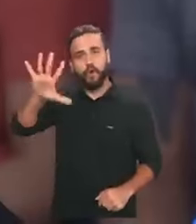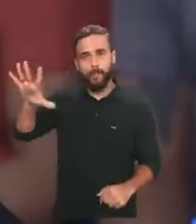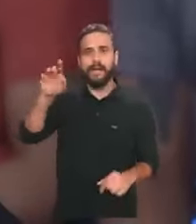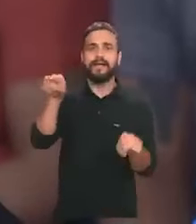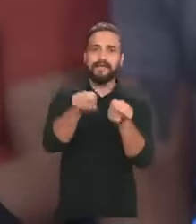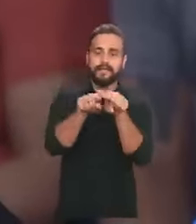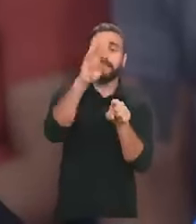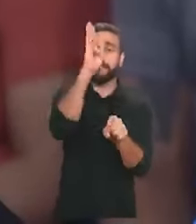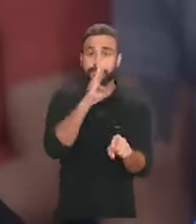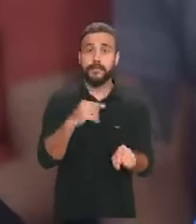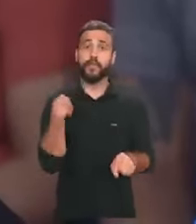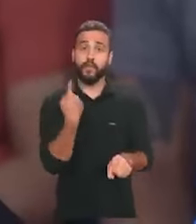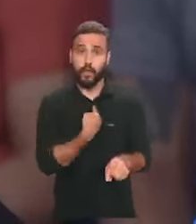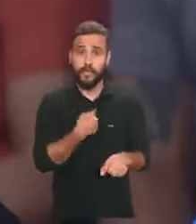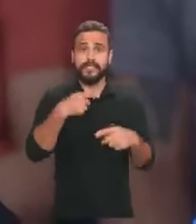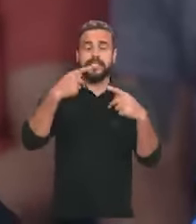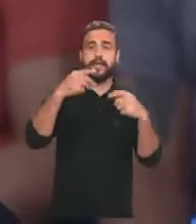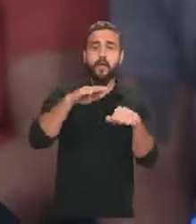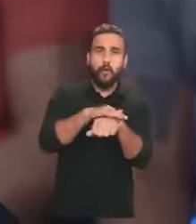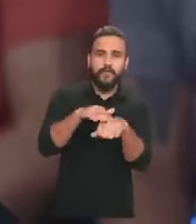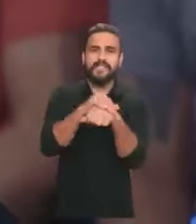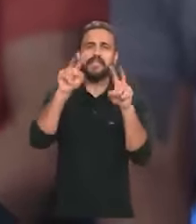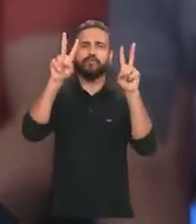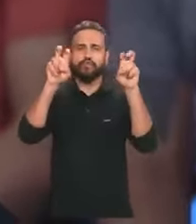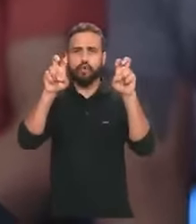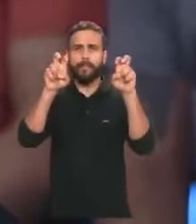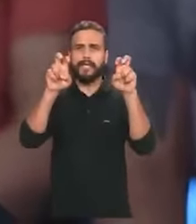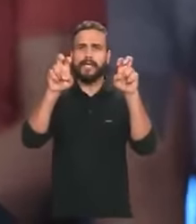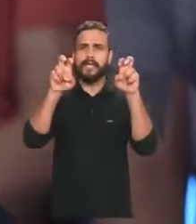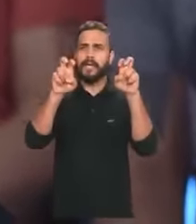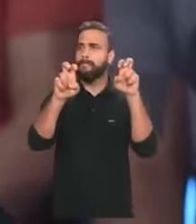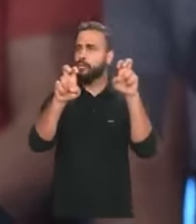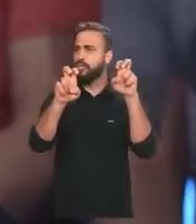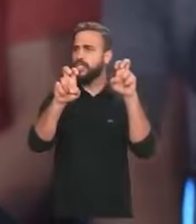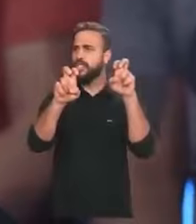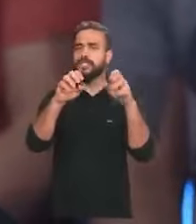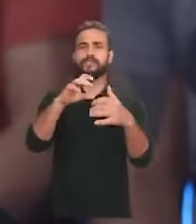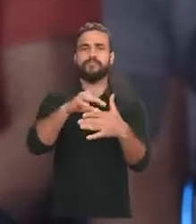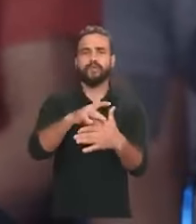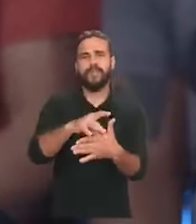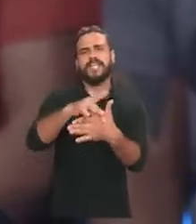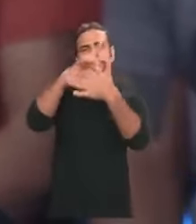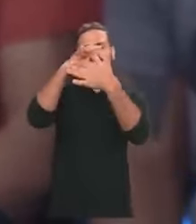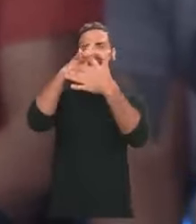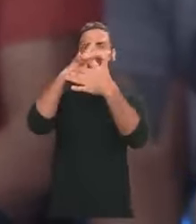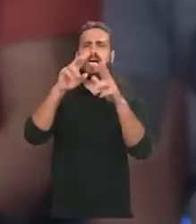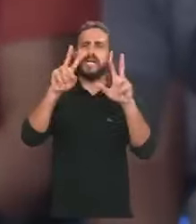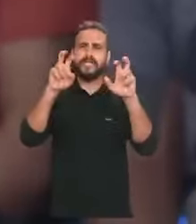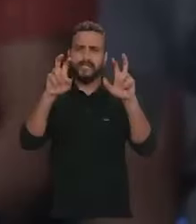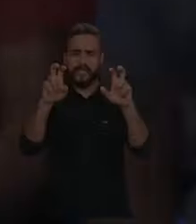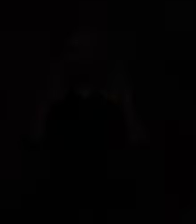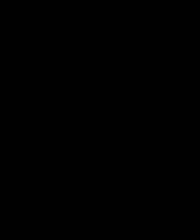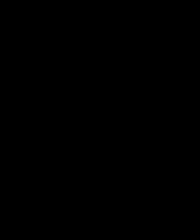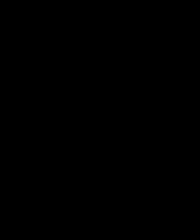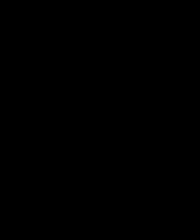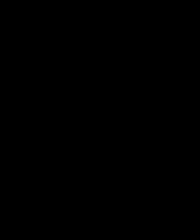sobre liderança, sobre autoestima, e a gente vai usar princípios bíblicos para ensinar sobre esses assuntos.